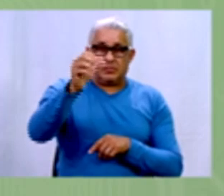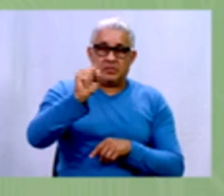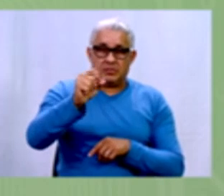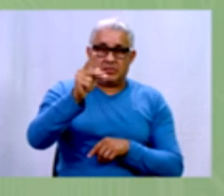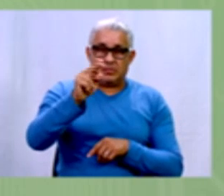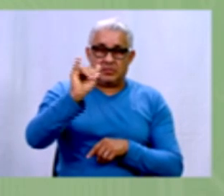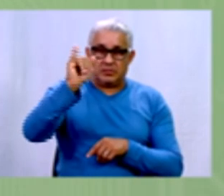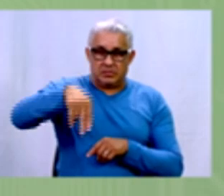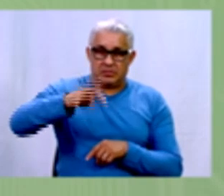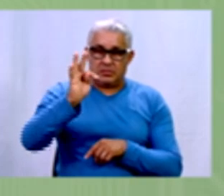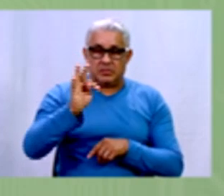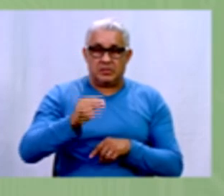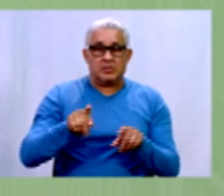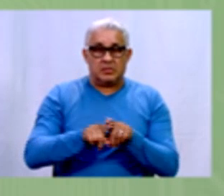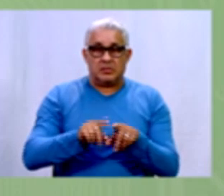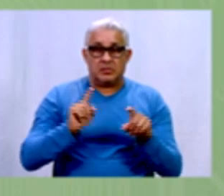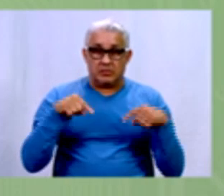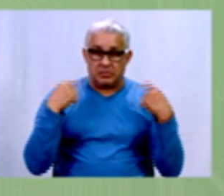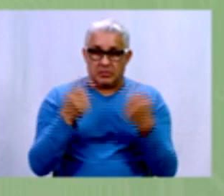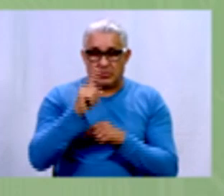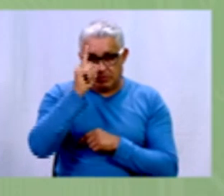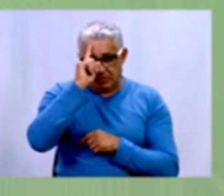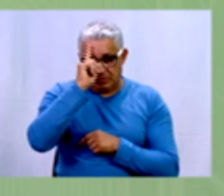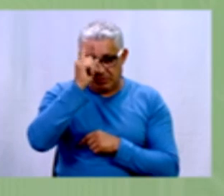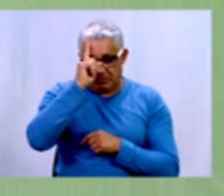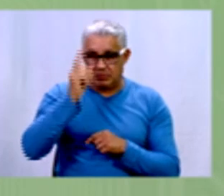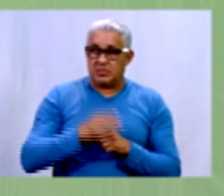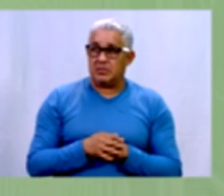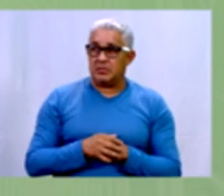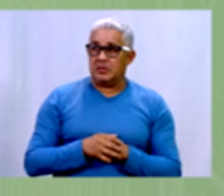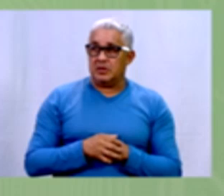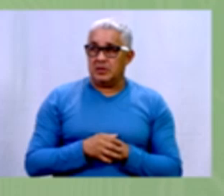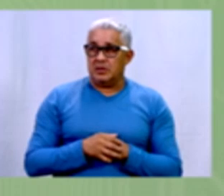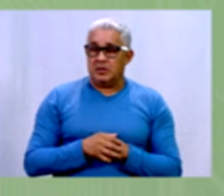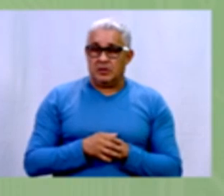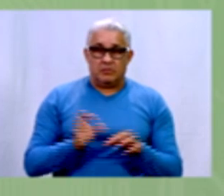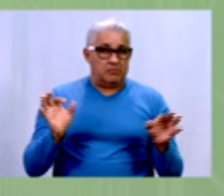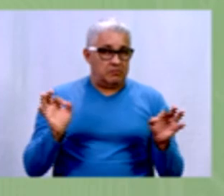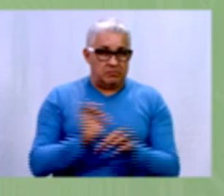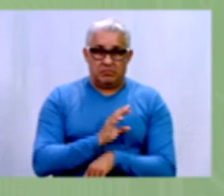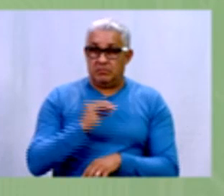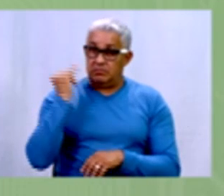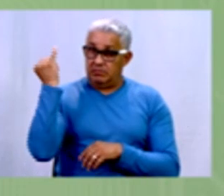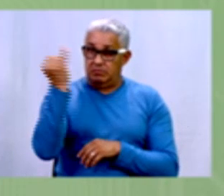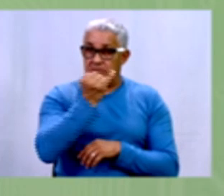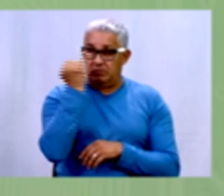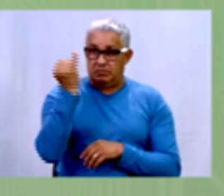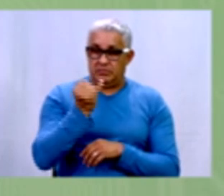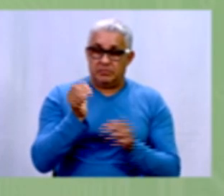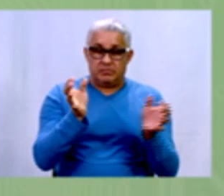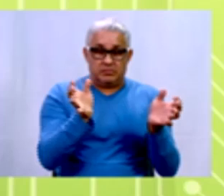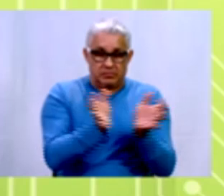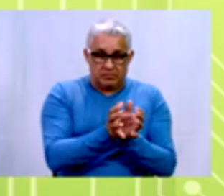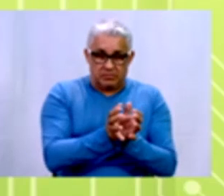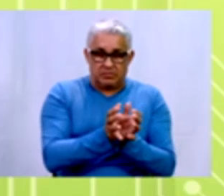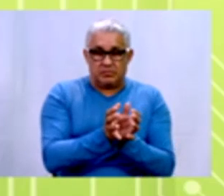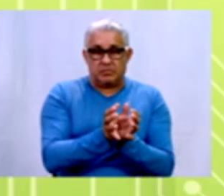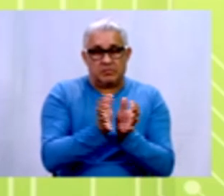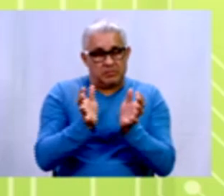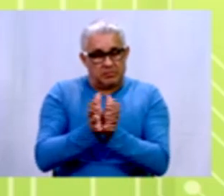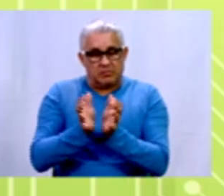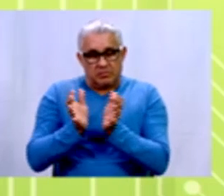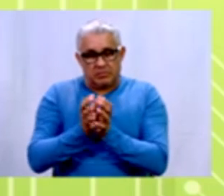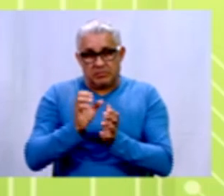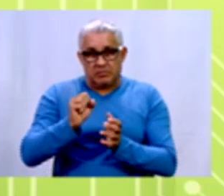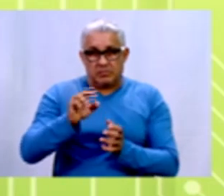a reunião diária, certo? Então, isso é fundamental que os times, para que o